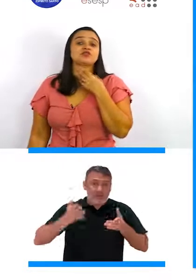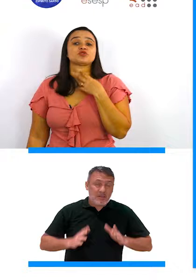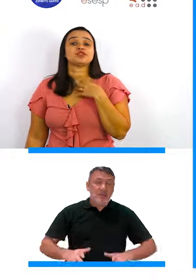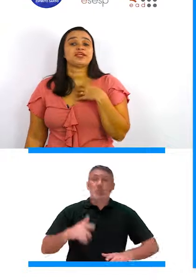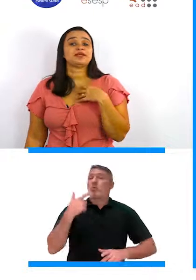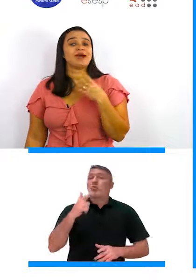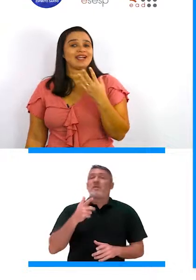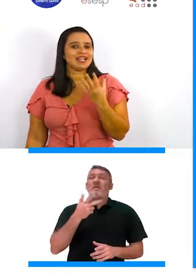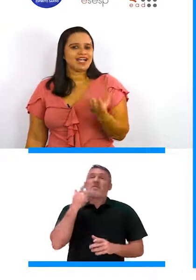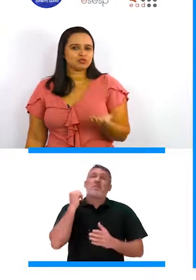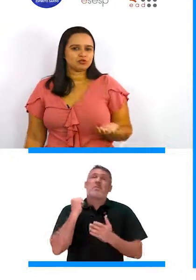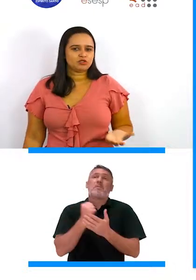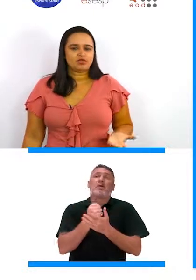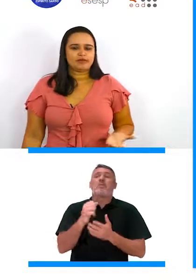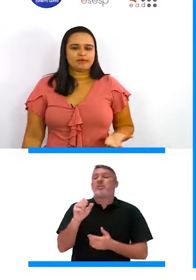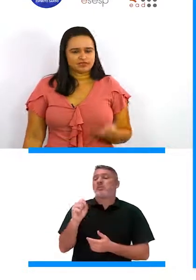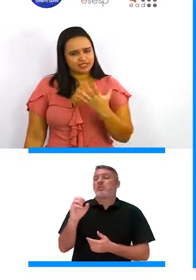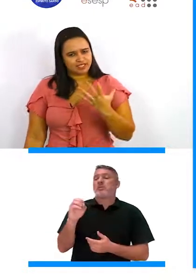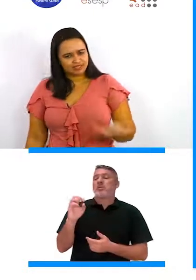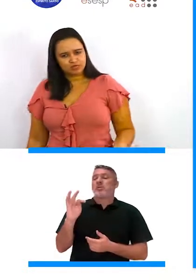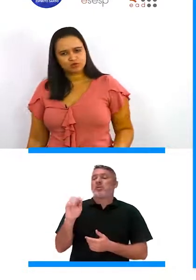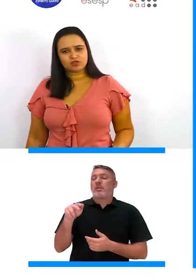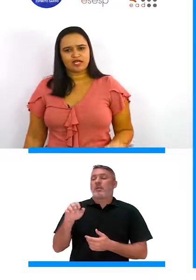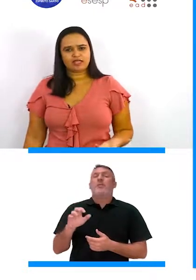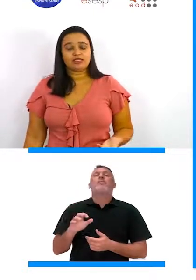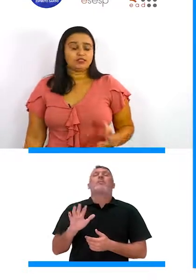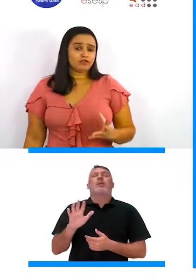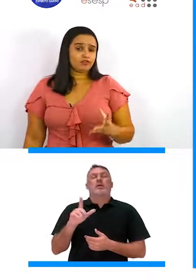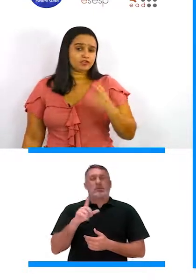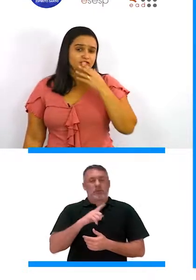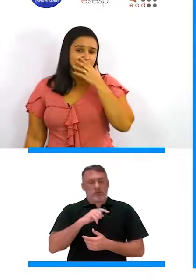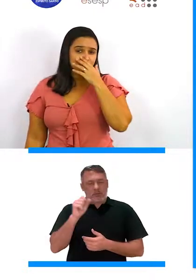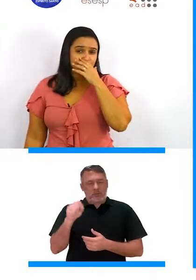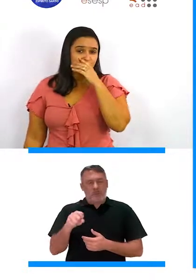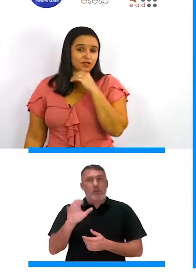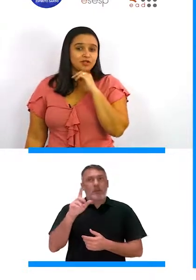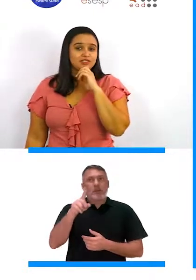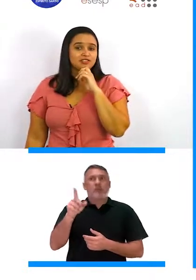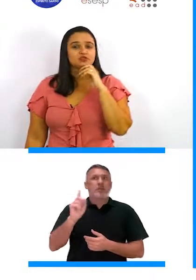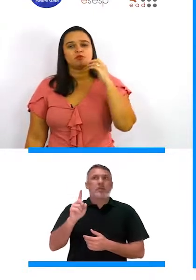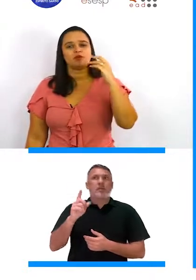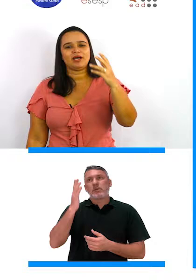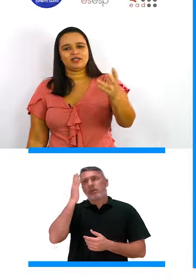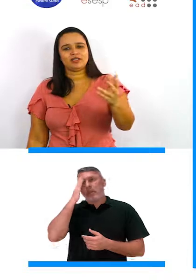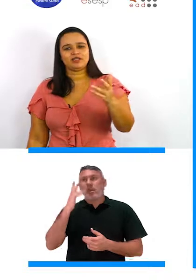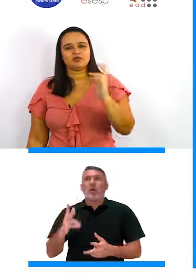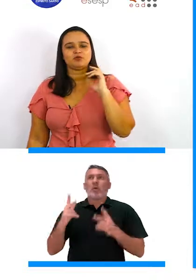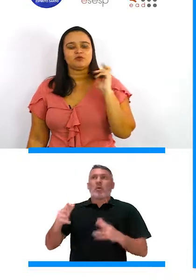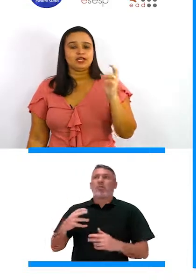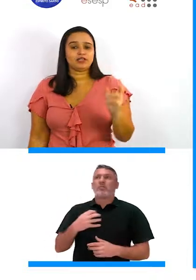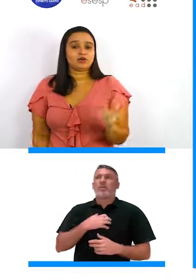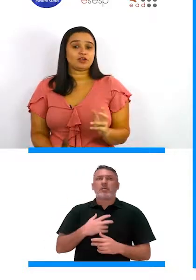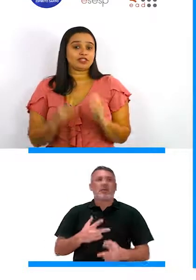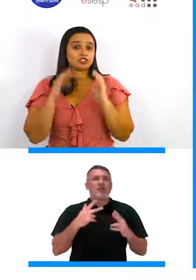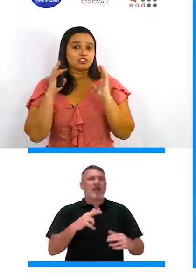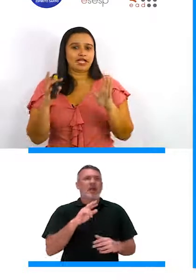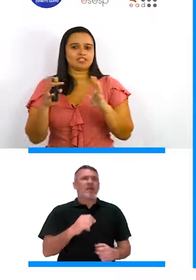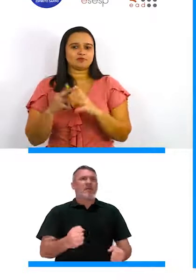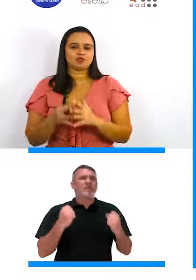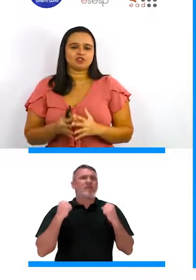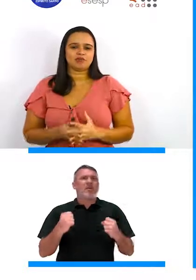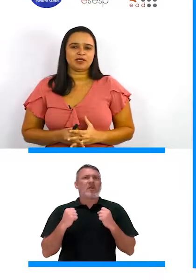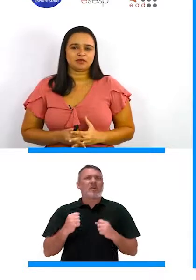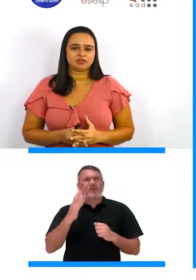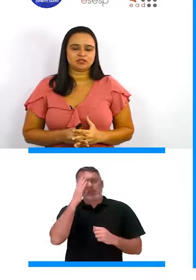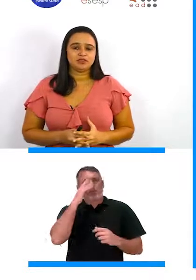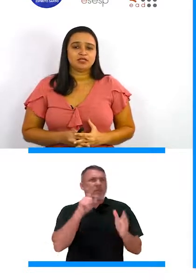vocês não têm um sotaque marcado, mas vocês têm um sotaque. Talvez vocês não sejam reconhecidos como baiano, como carioca, que de cara